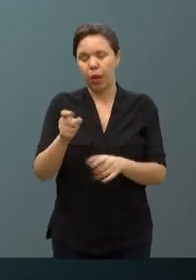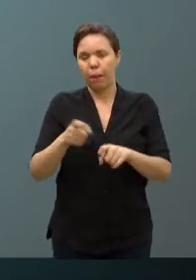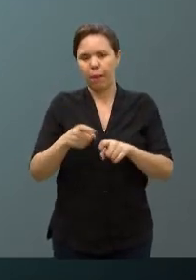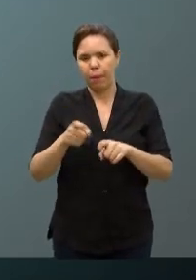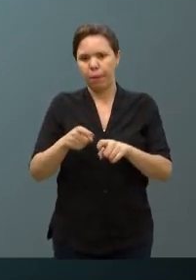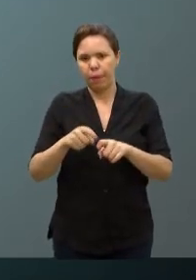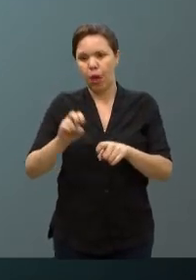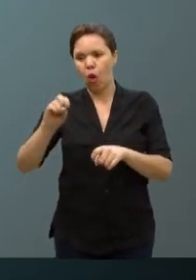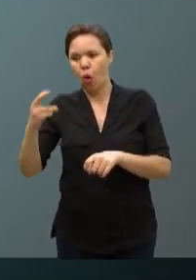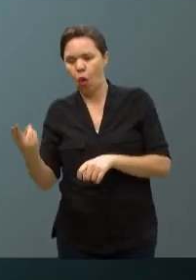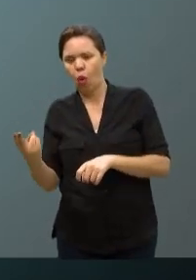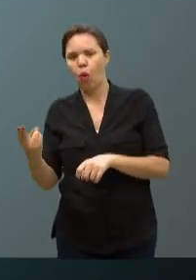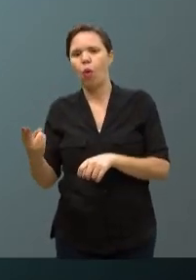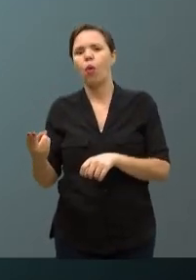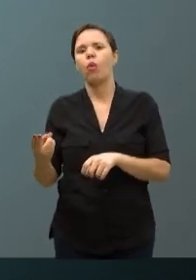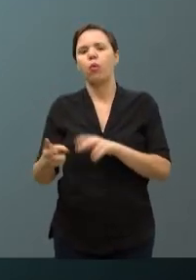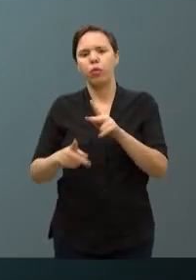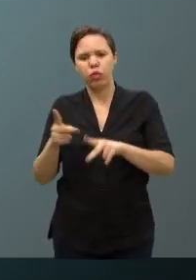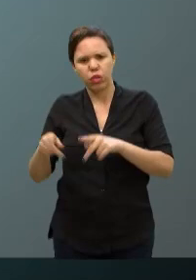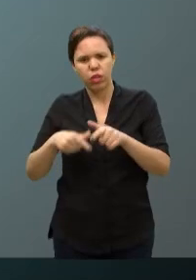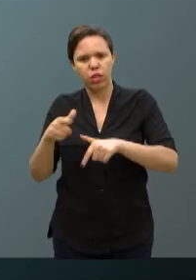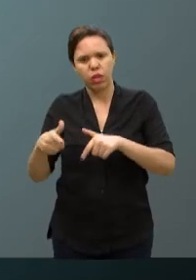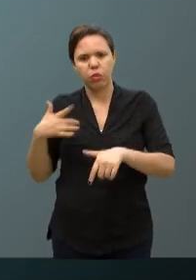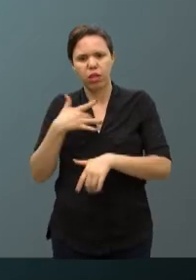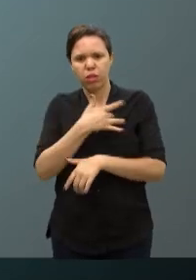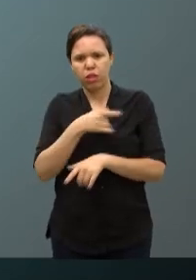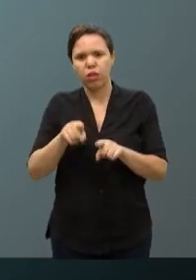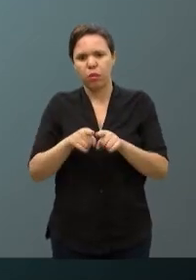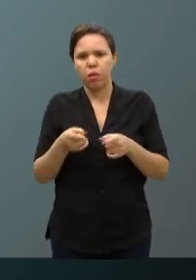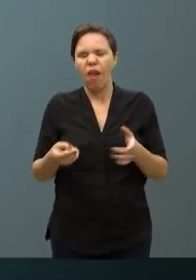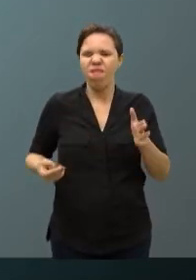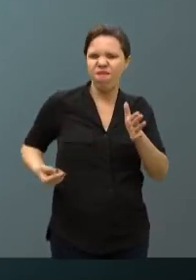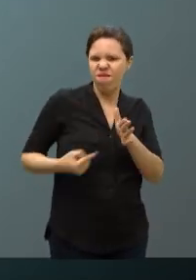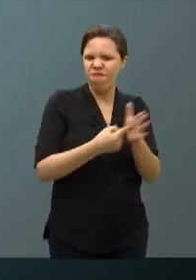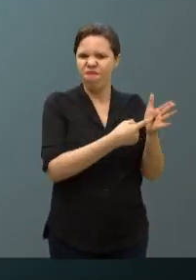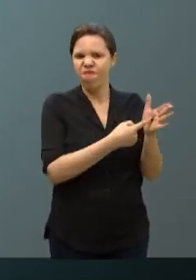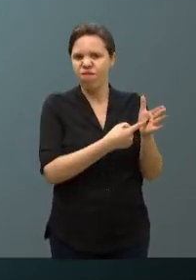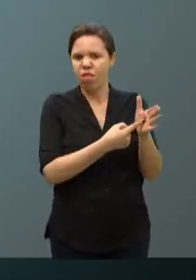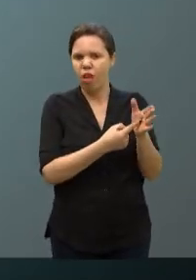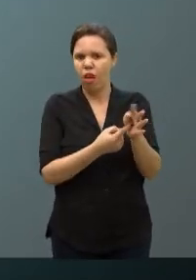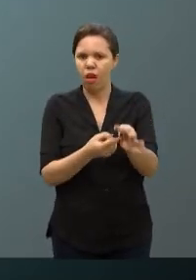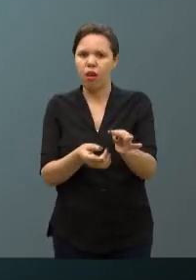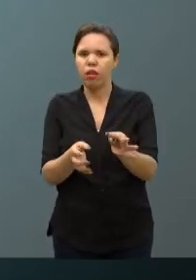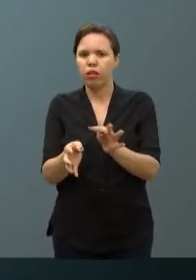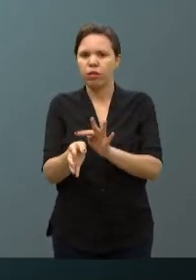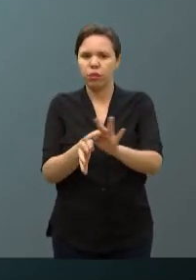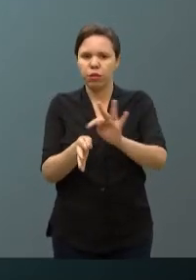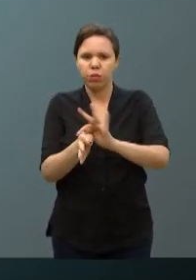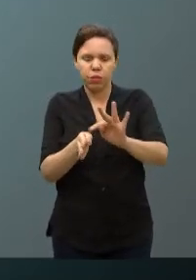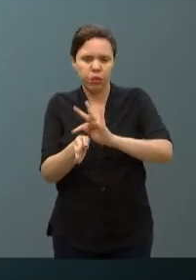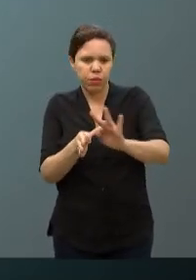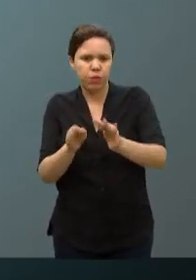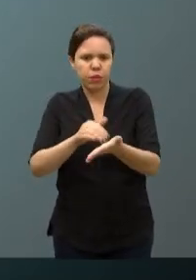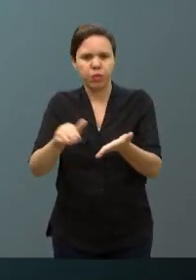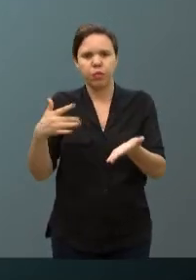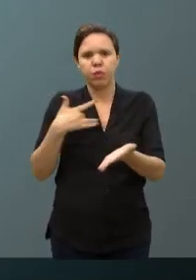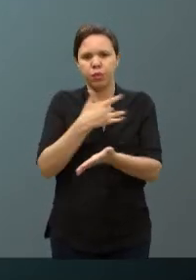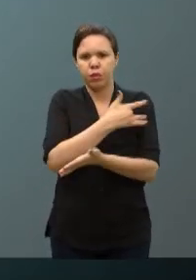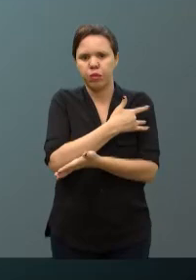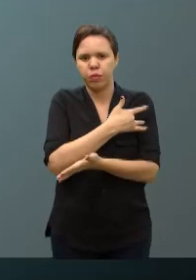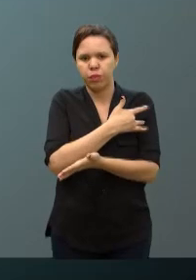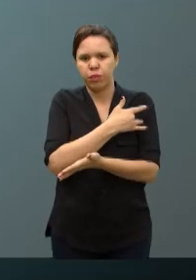médicos ou agentes de saúde denunciem ao Conselho Tutelar ou à Secretaria de Saúde